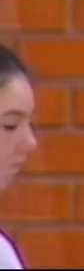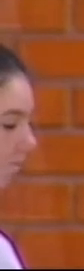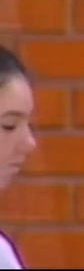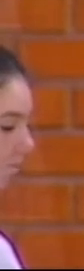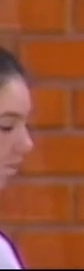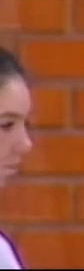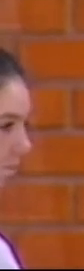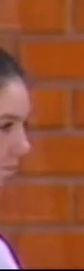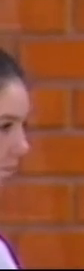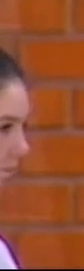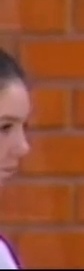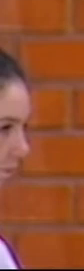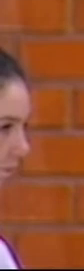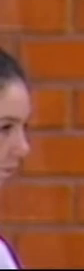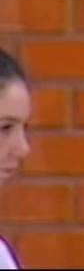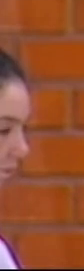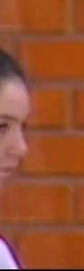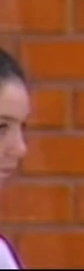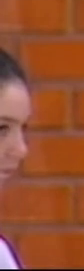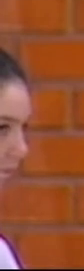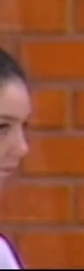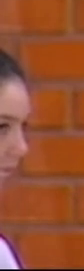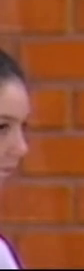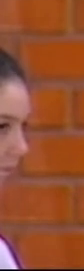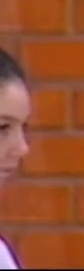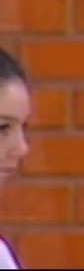comerás do trabalho das tuas mãos